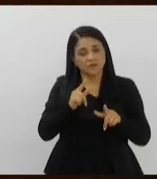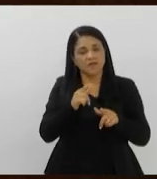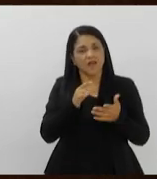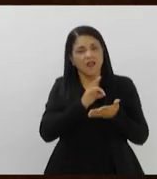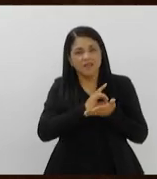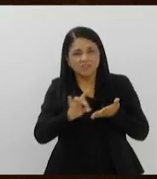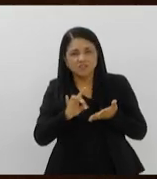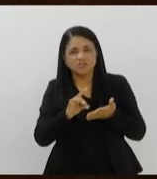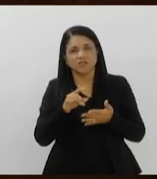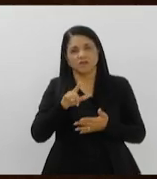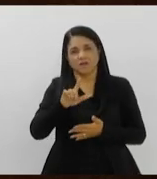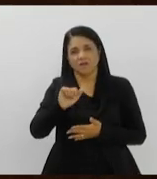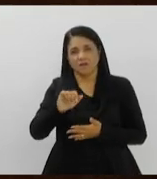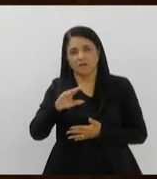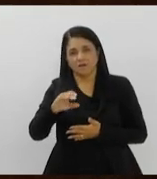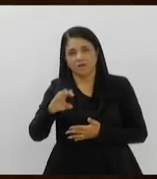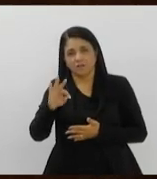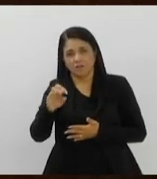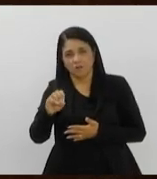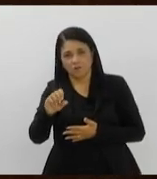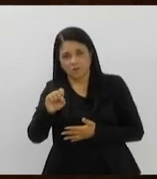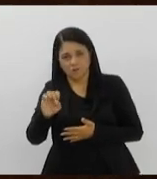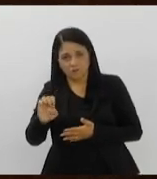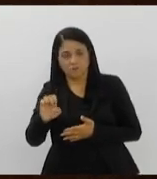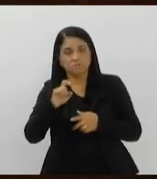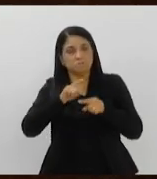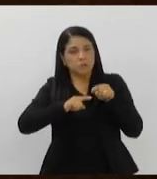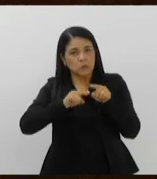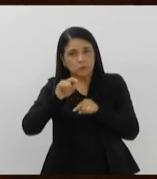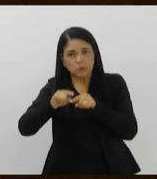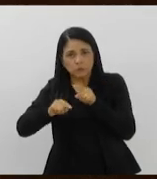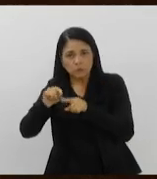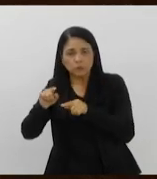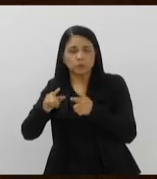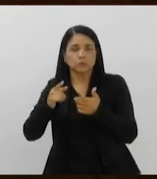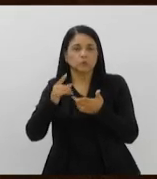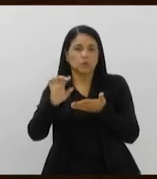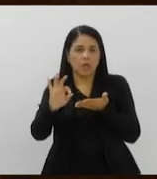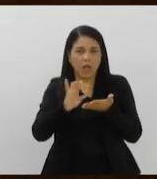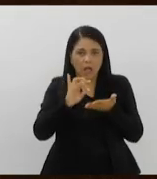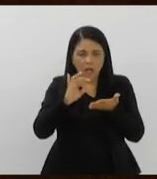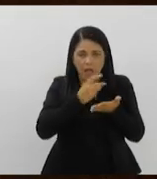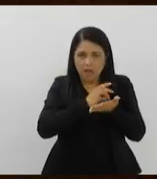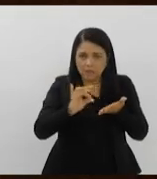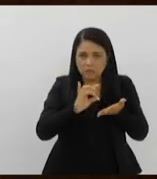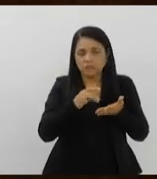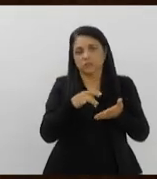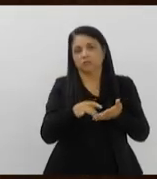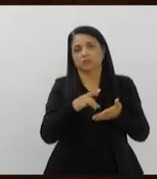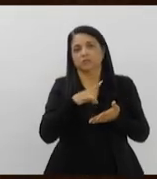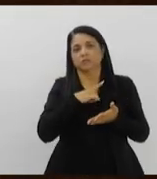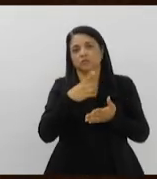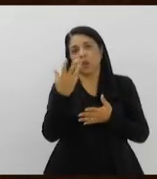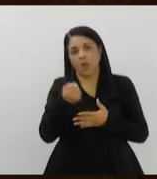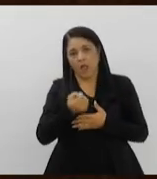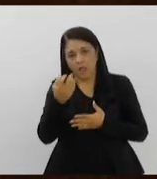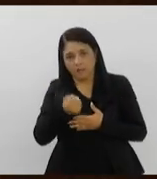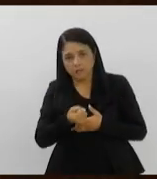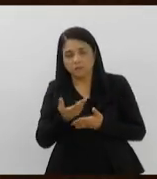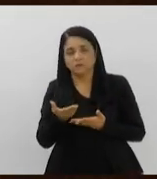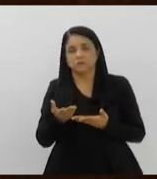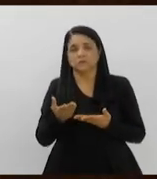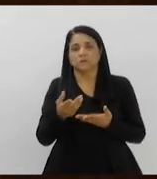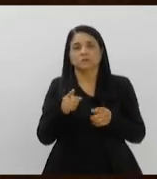à lactose, a todos os produtos que derivam, né, do leite e